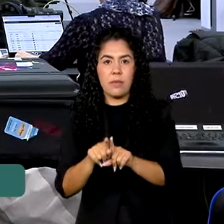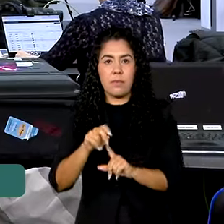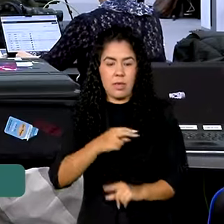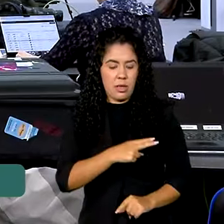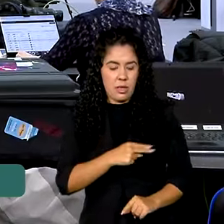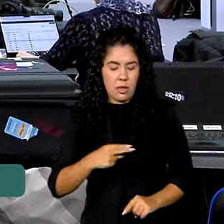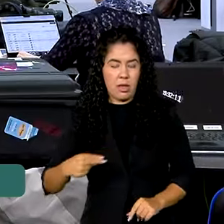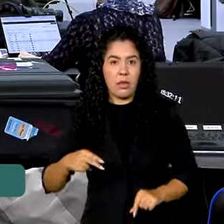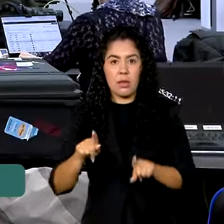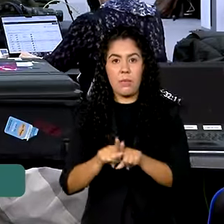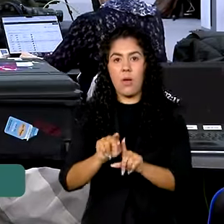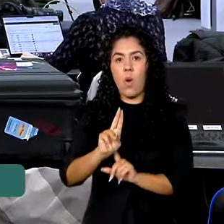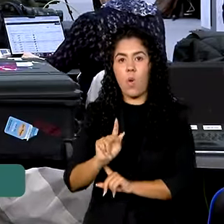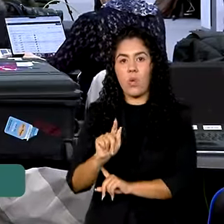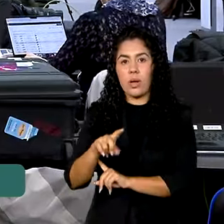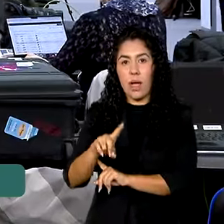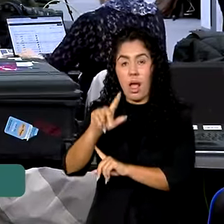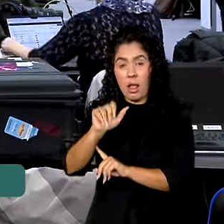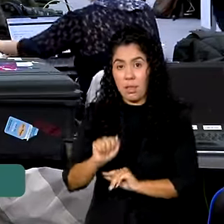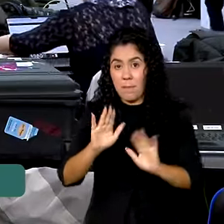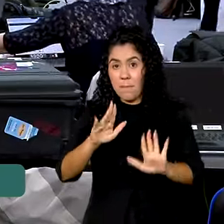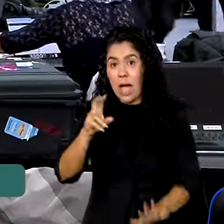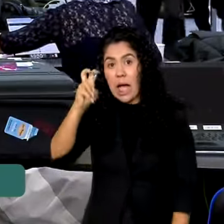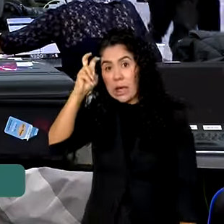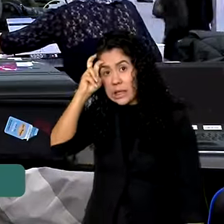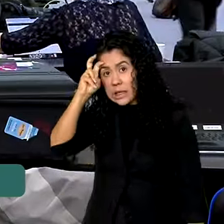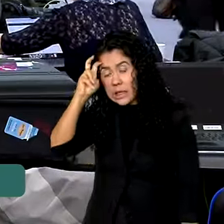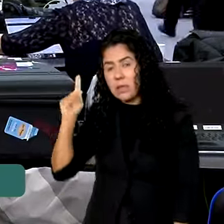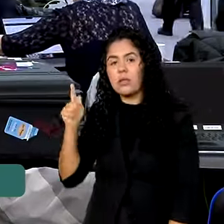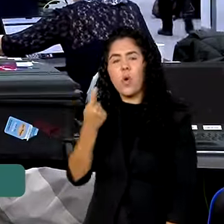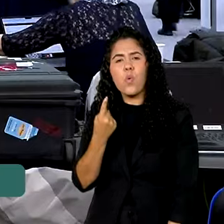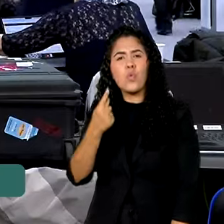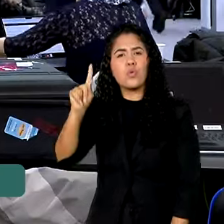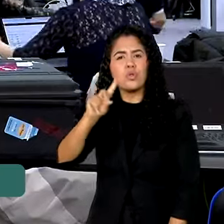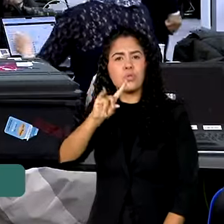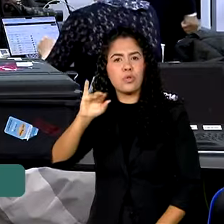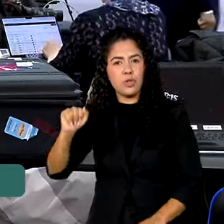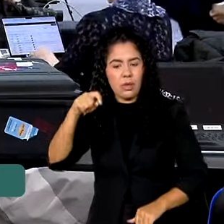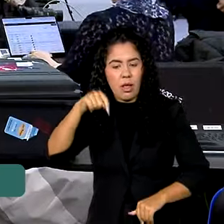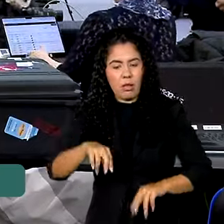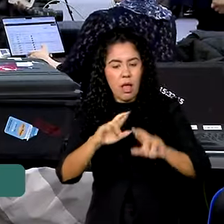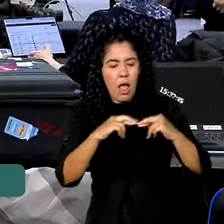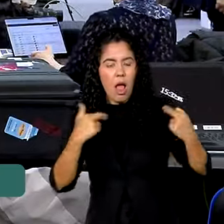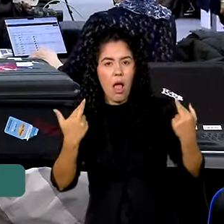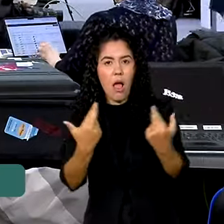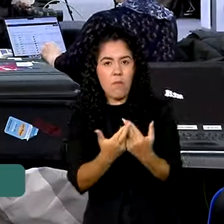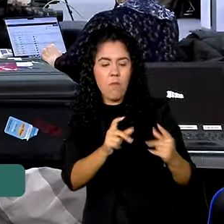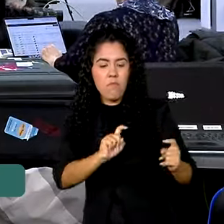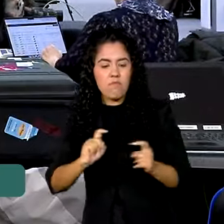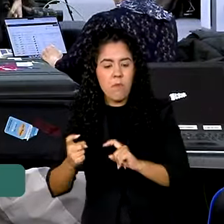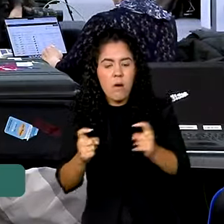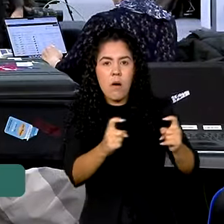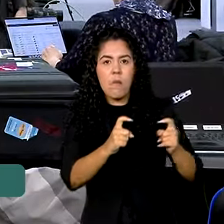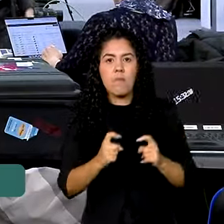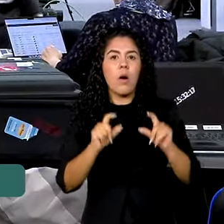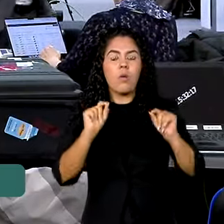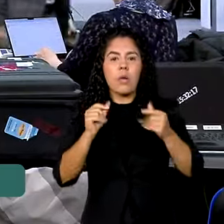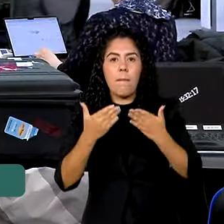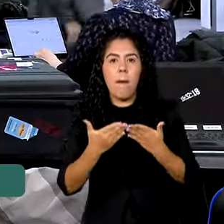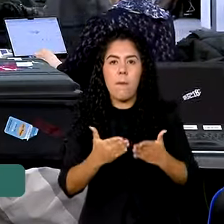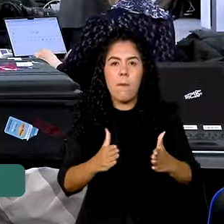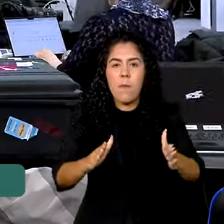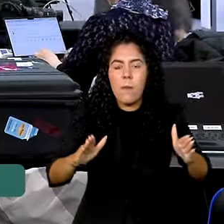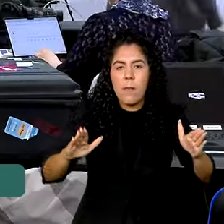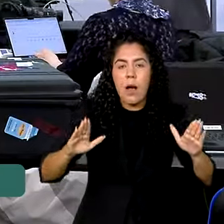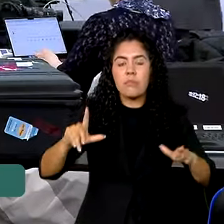Uganda nesta quinta-feira o último dia da Cúpula aqui em cazan foi realizada a reunião do segmento ampliado que